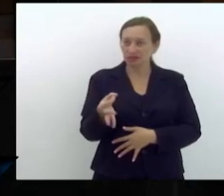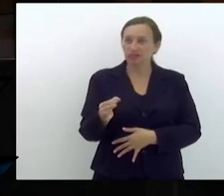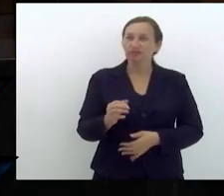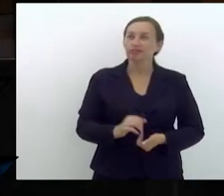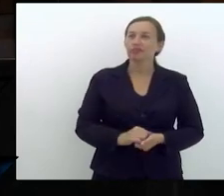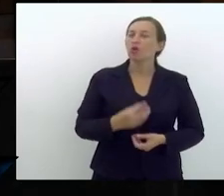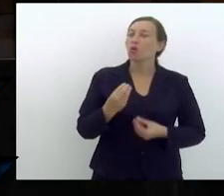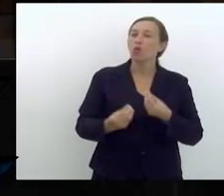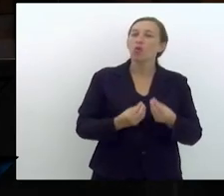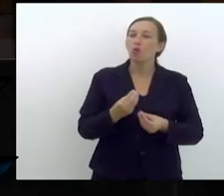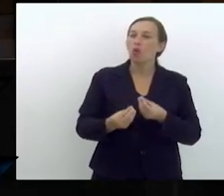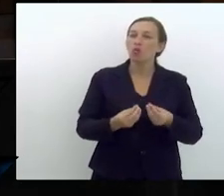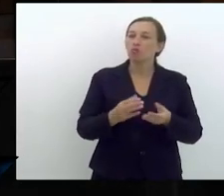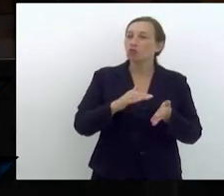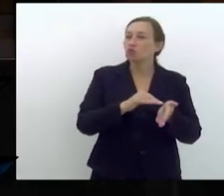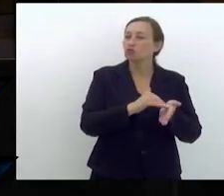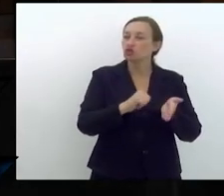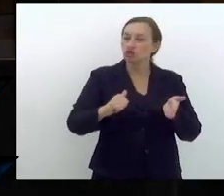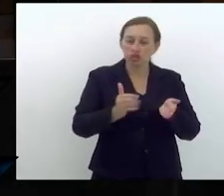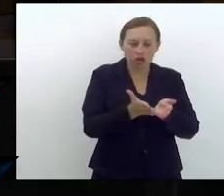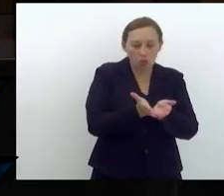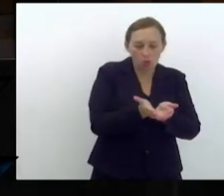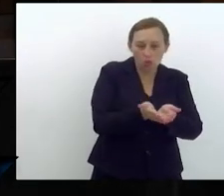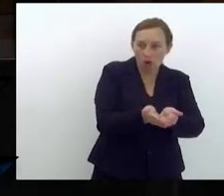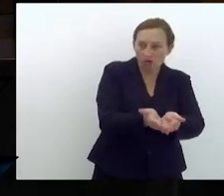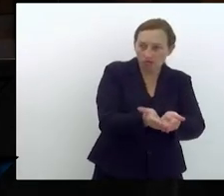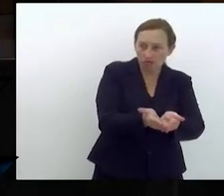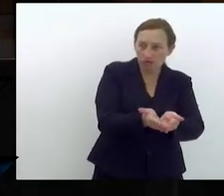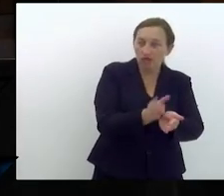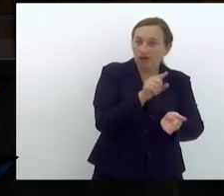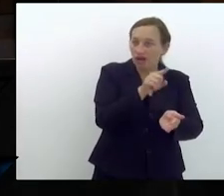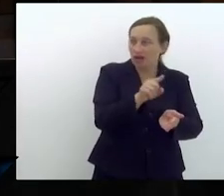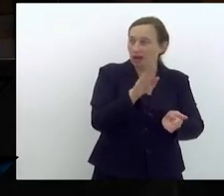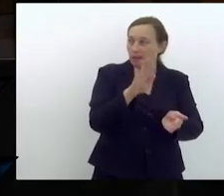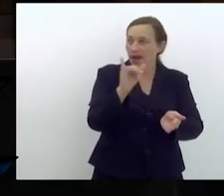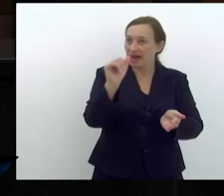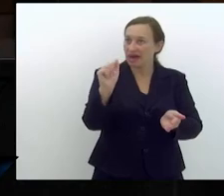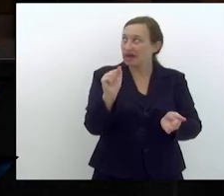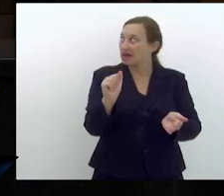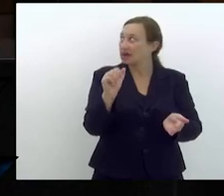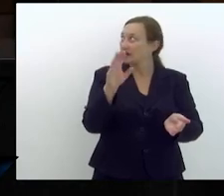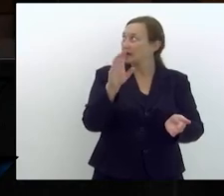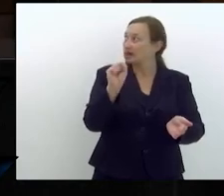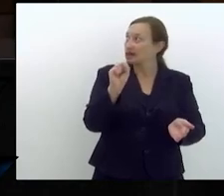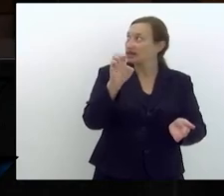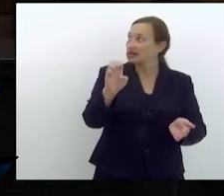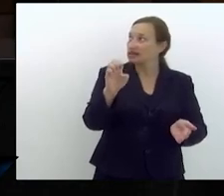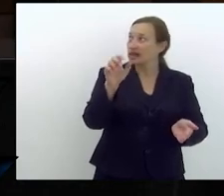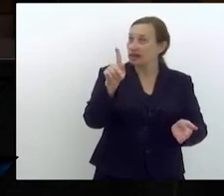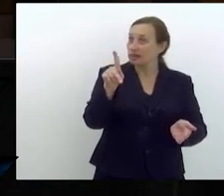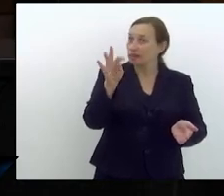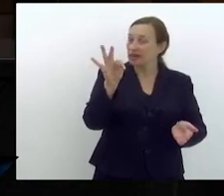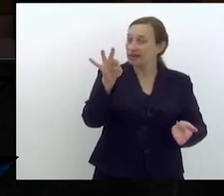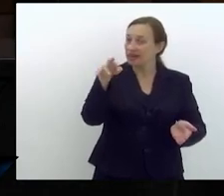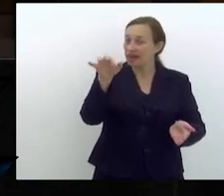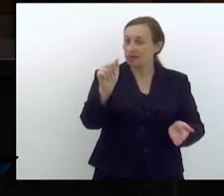desencalha aquele navio na Baía de Sepetiba isso rapidamente